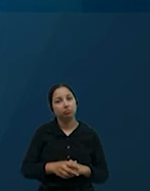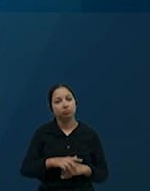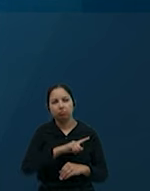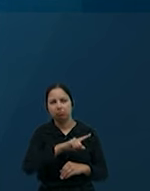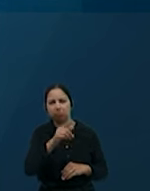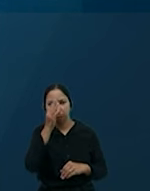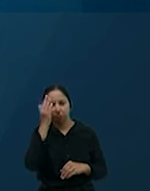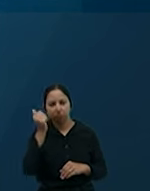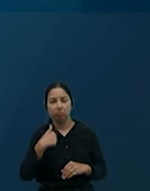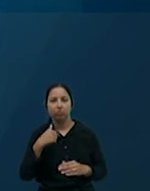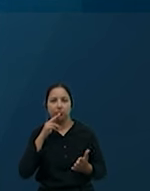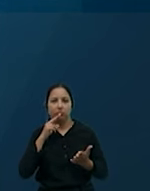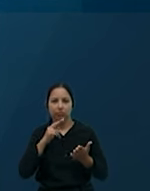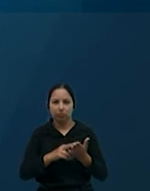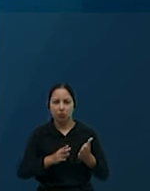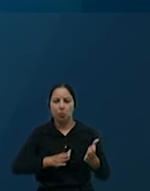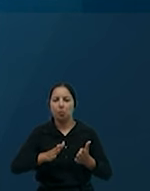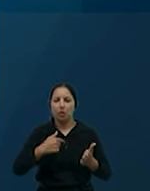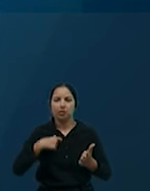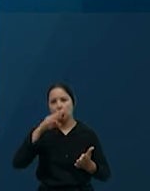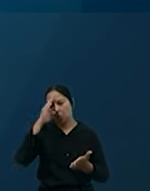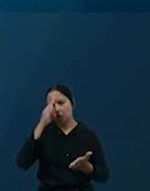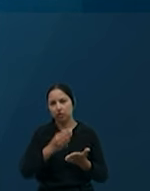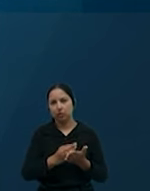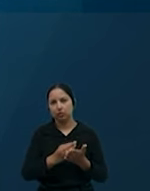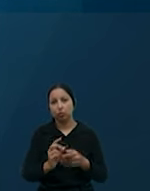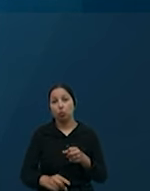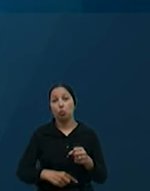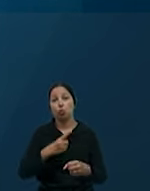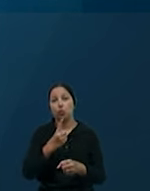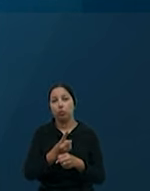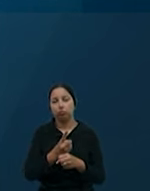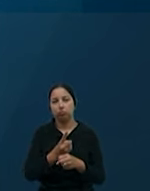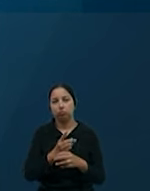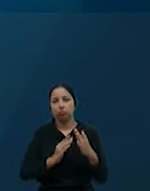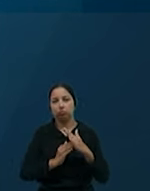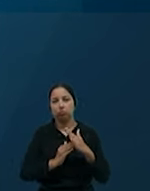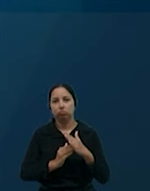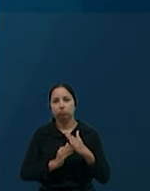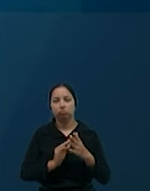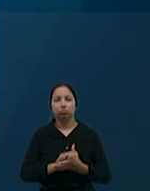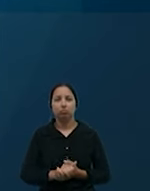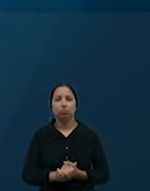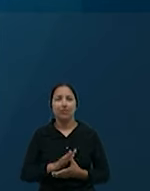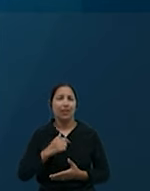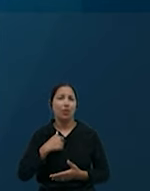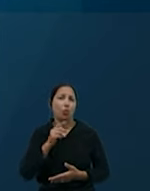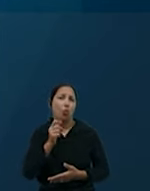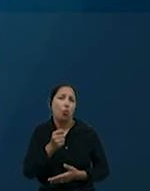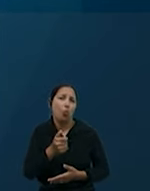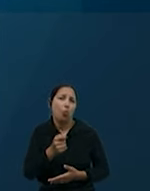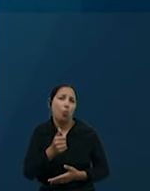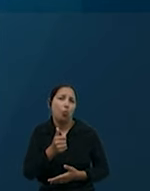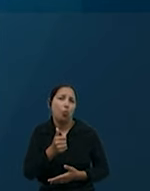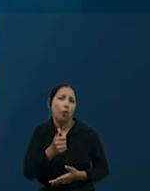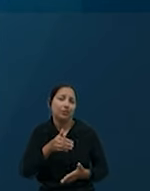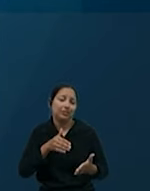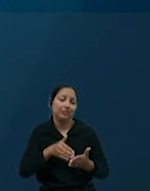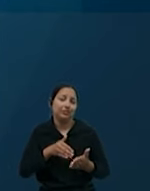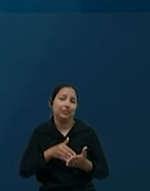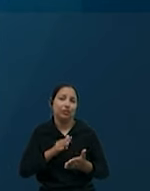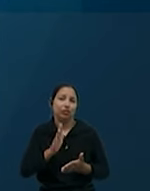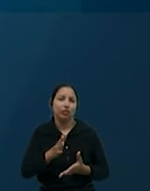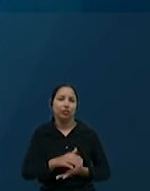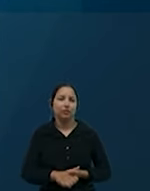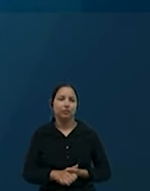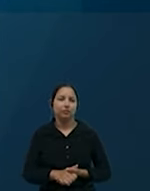esse prazo, que é de até um ano. Então, eu estava aí já perto de um ano, porque foi dezembro do ano passado. Então, o que é que eu fiz? Eu admiti, mas